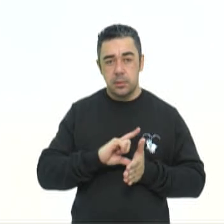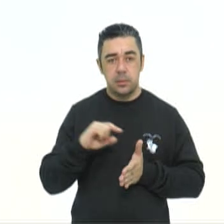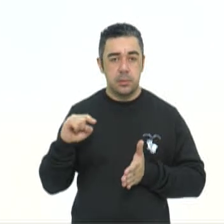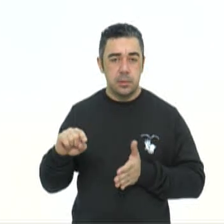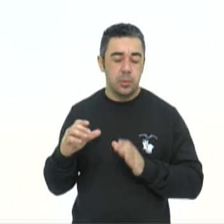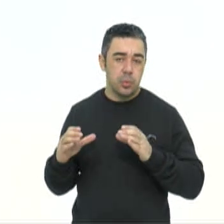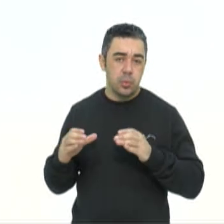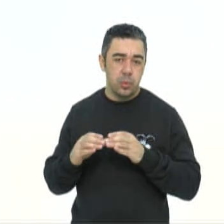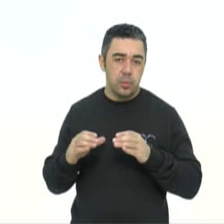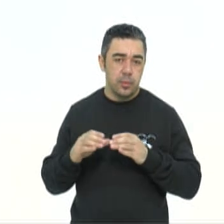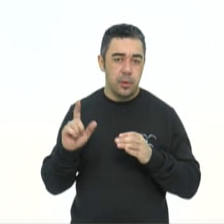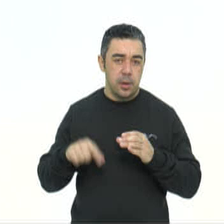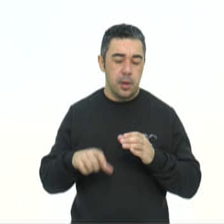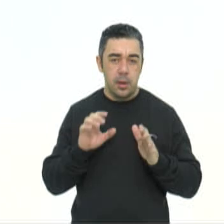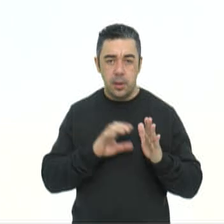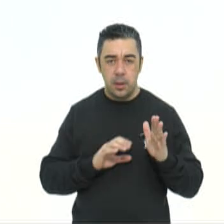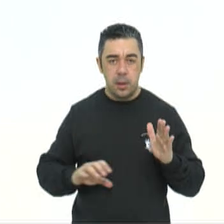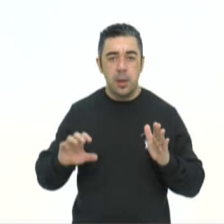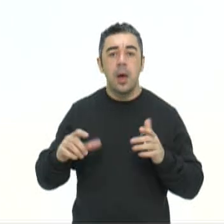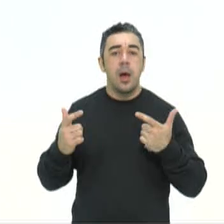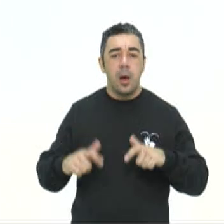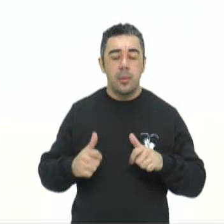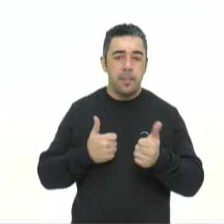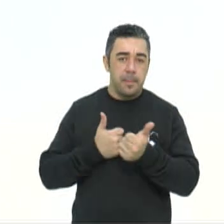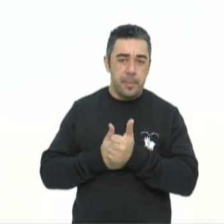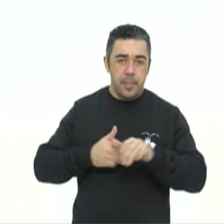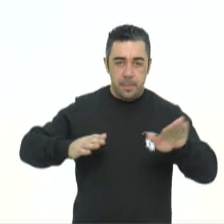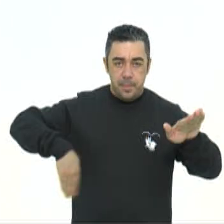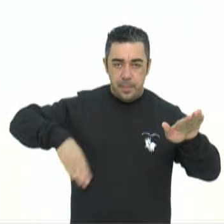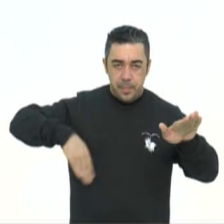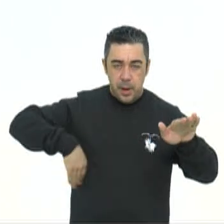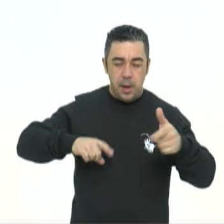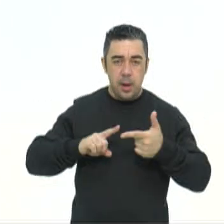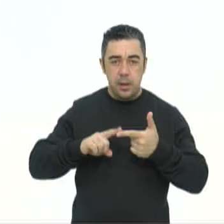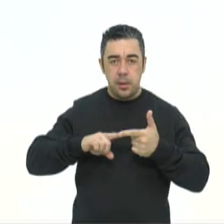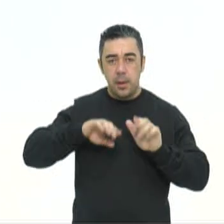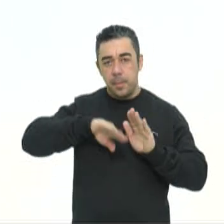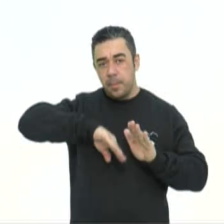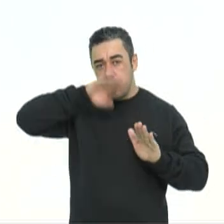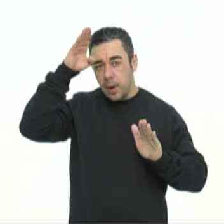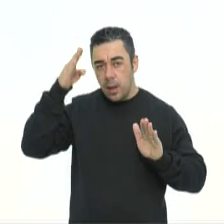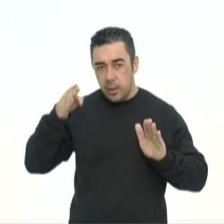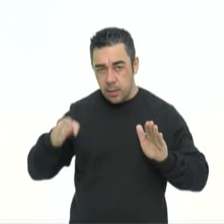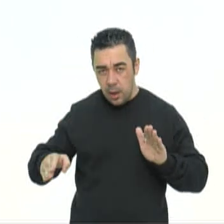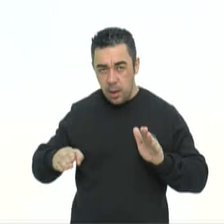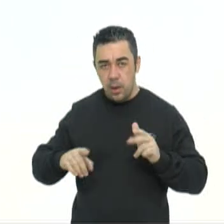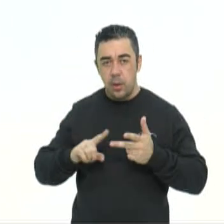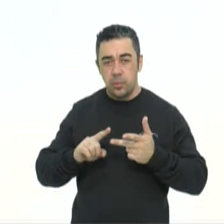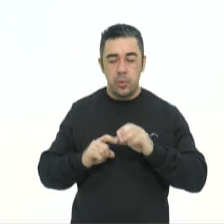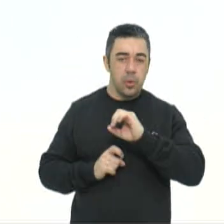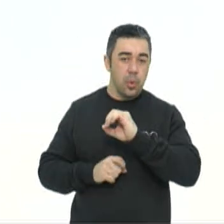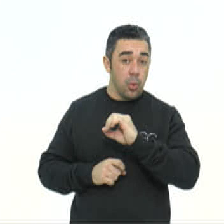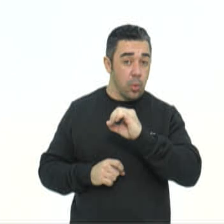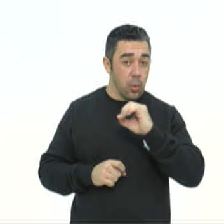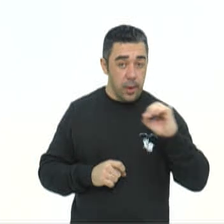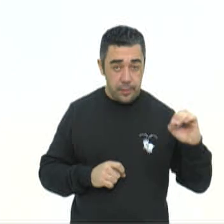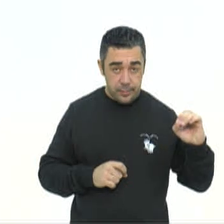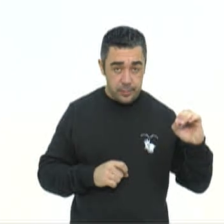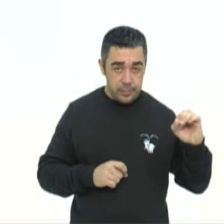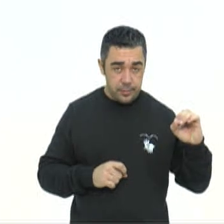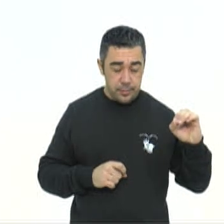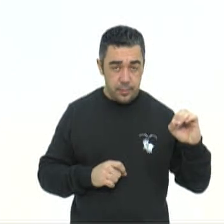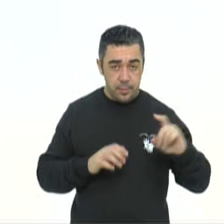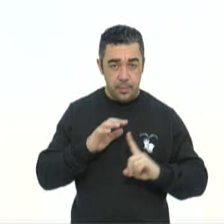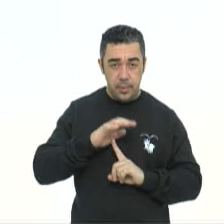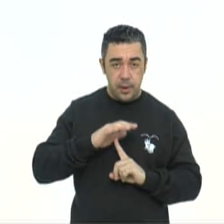Guaranis ocupavam regiões como o litoral, os planaltos e o oeste paranaense. Todavia, quando do estabelecimento